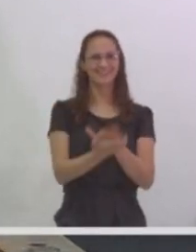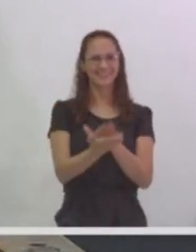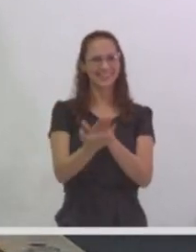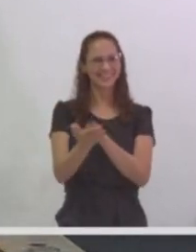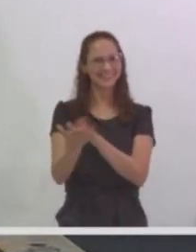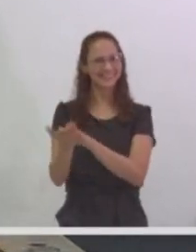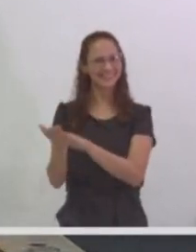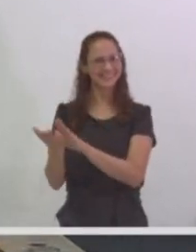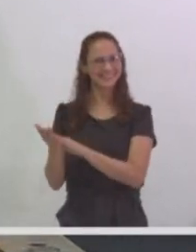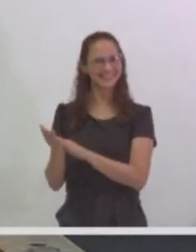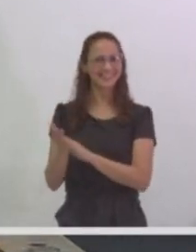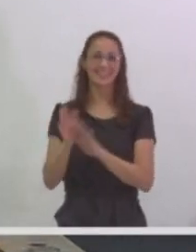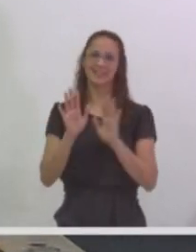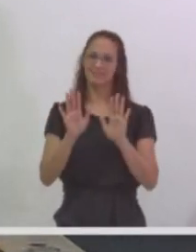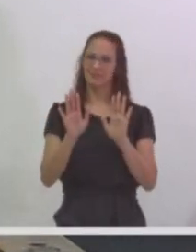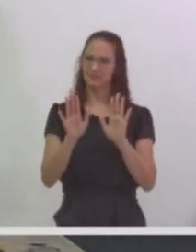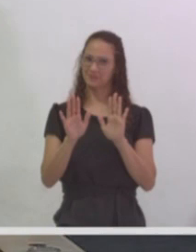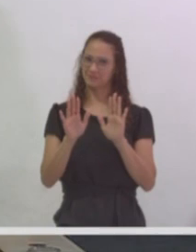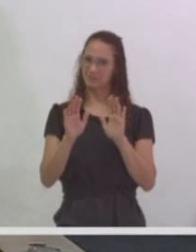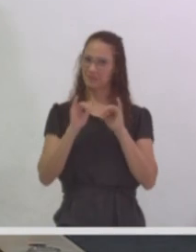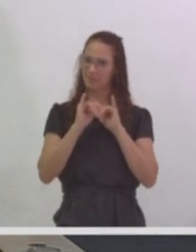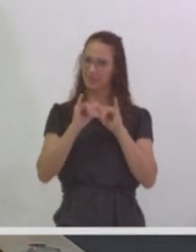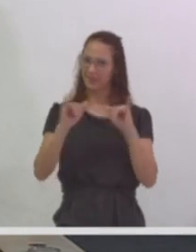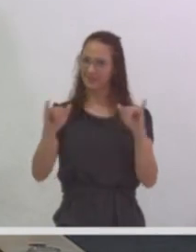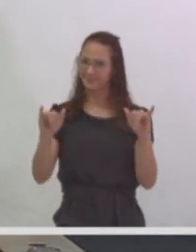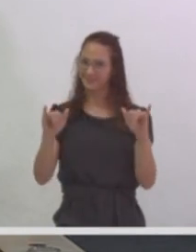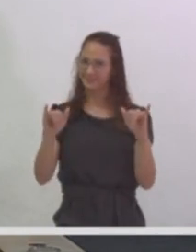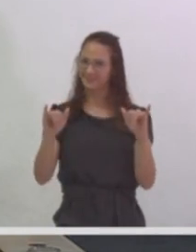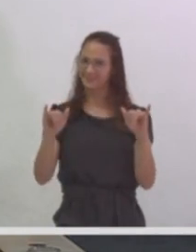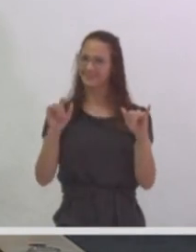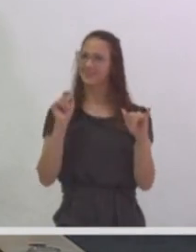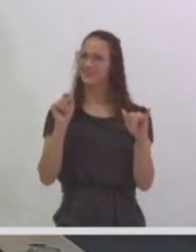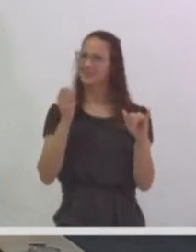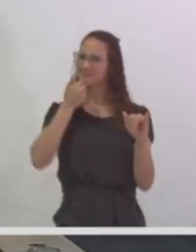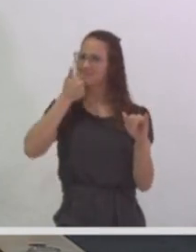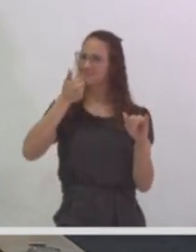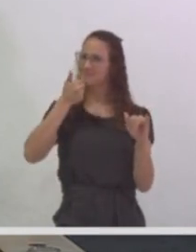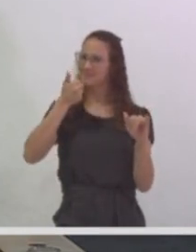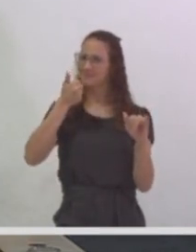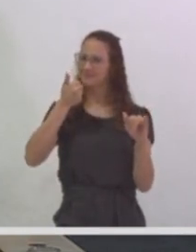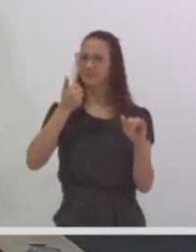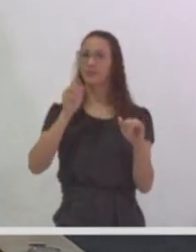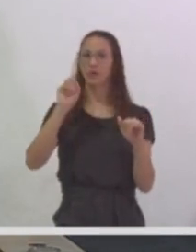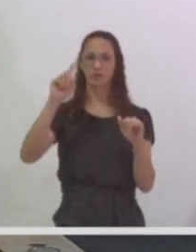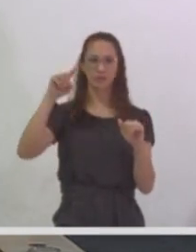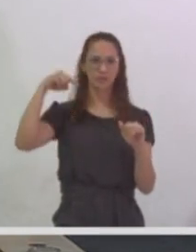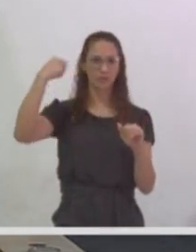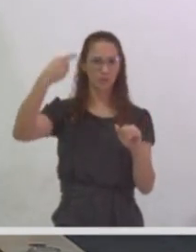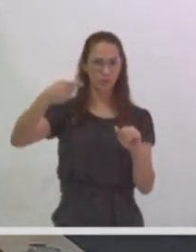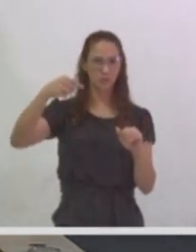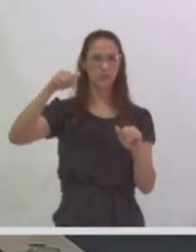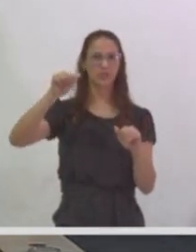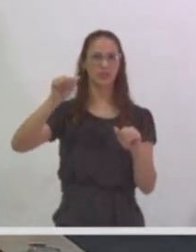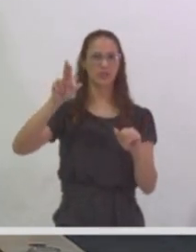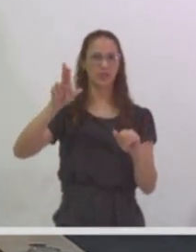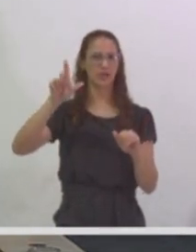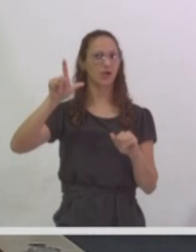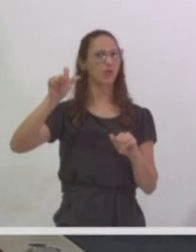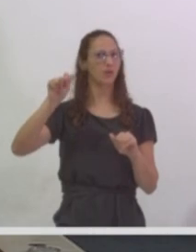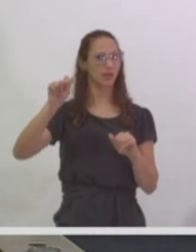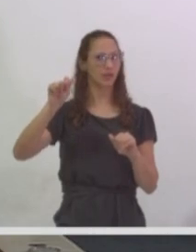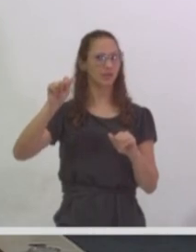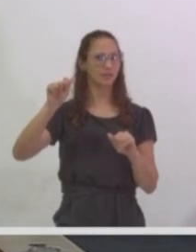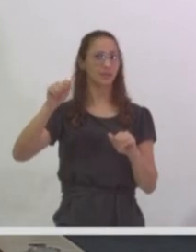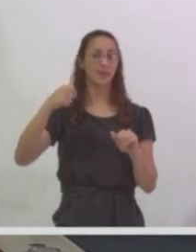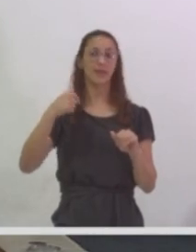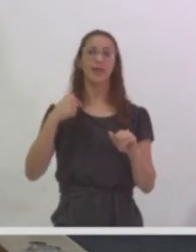ó, quero deixar aqui um recado muito bom para vocês. Gente, na próxima aula, eu estarei aqui novamente de volta com vocês, eu vou